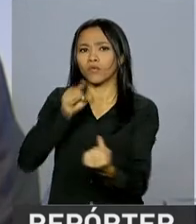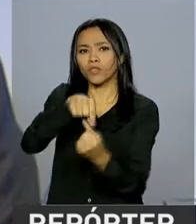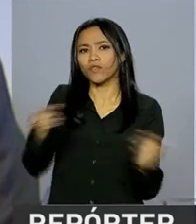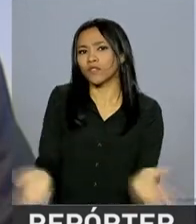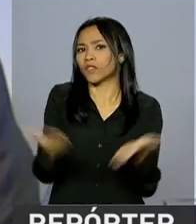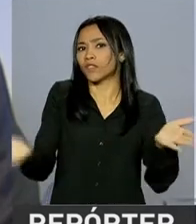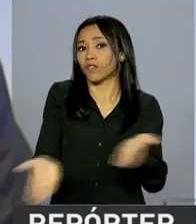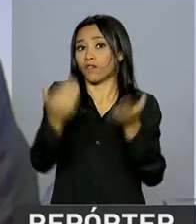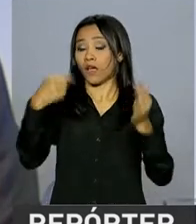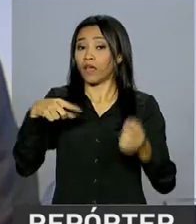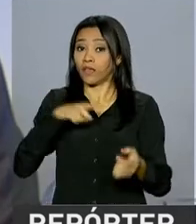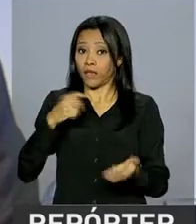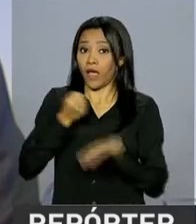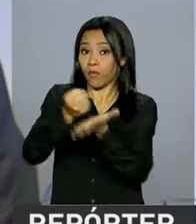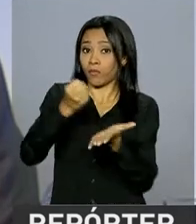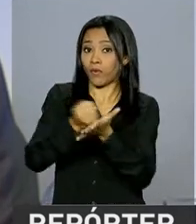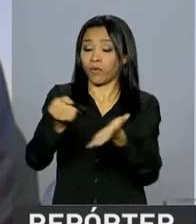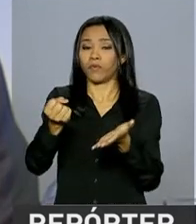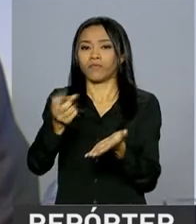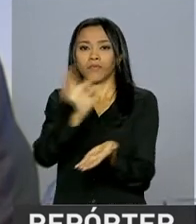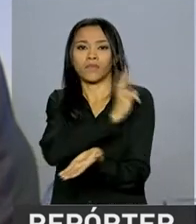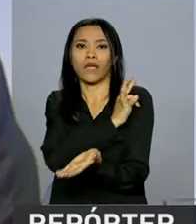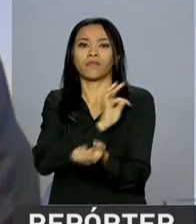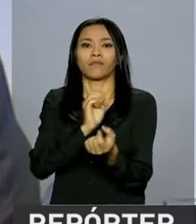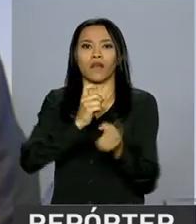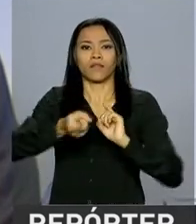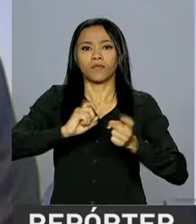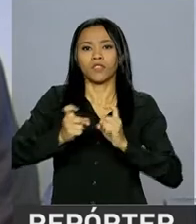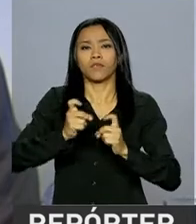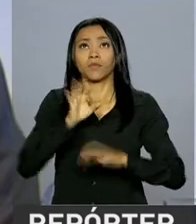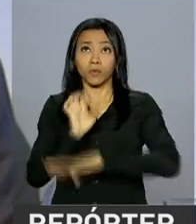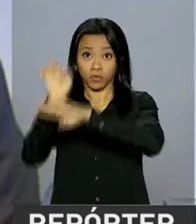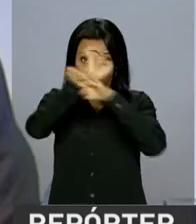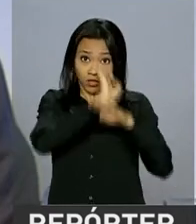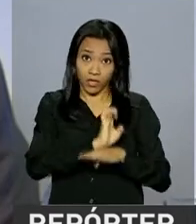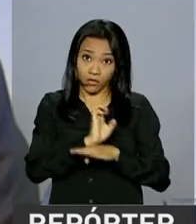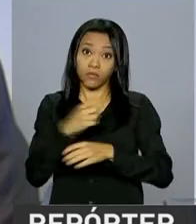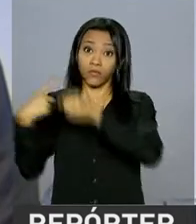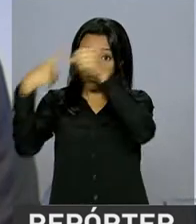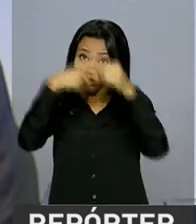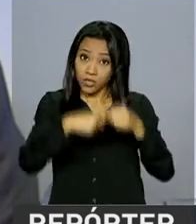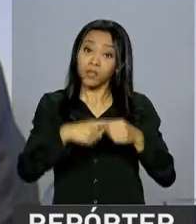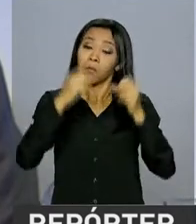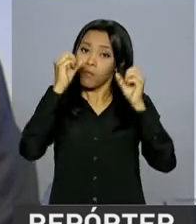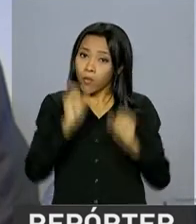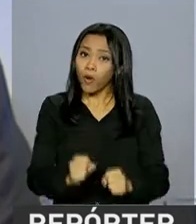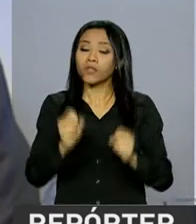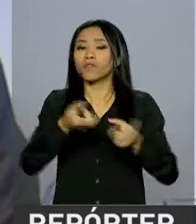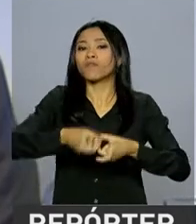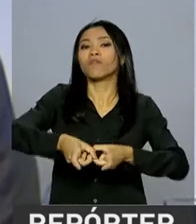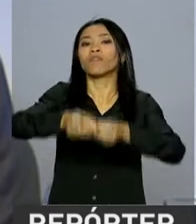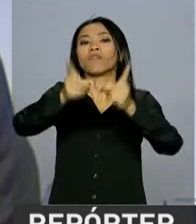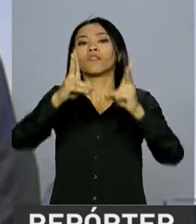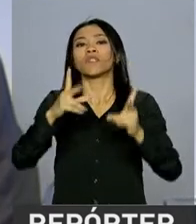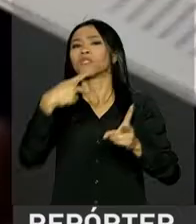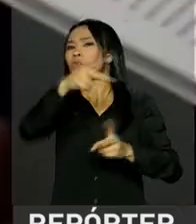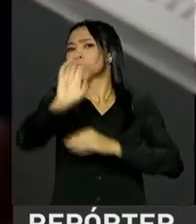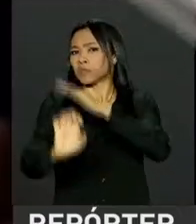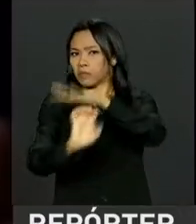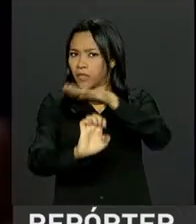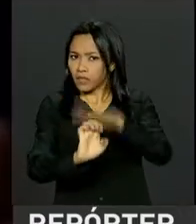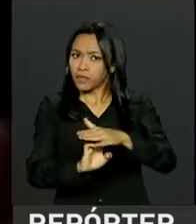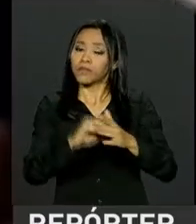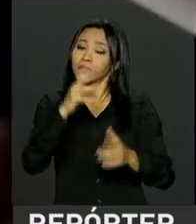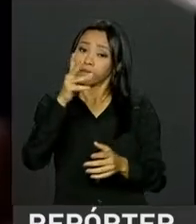dar suporte técnico-administrativo para que estados e municípios privatizem e concedam serviços e empresas